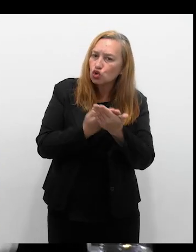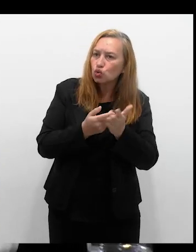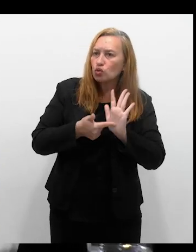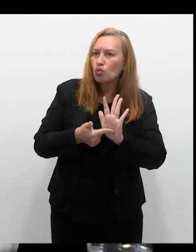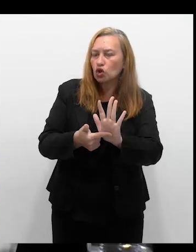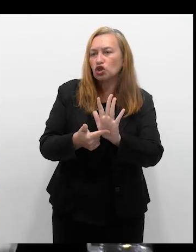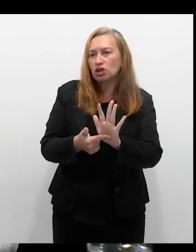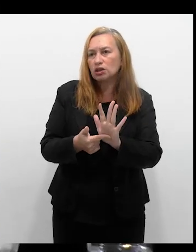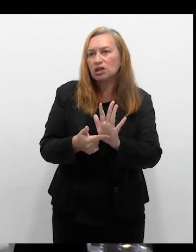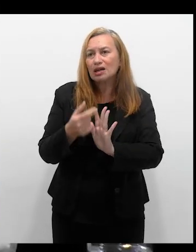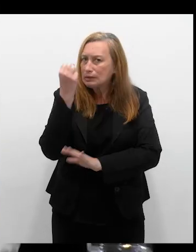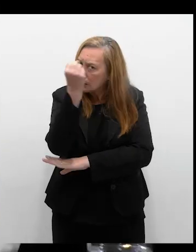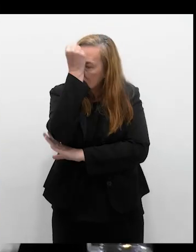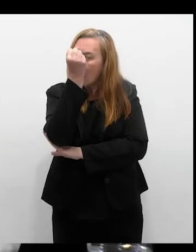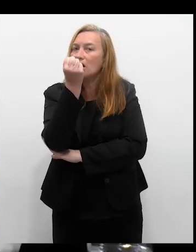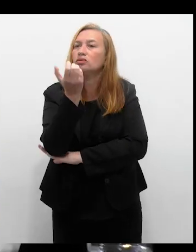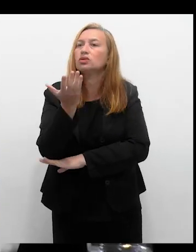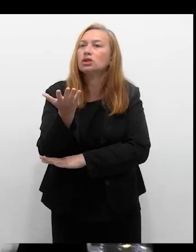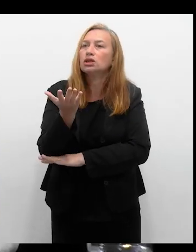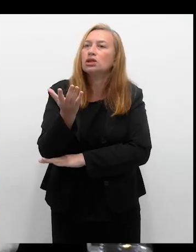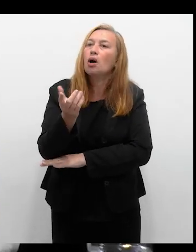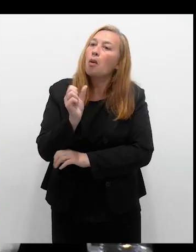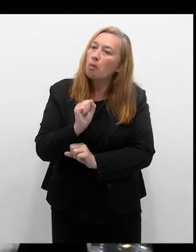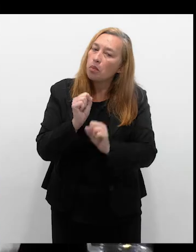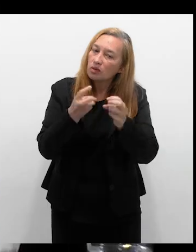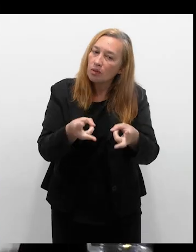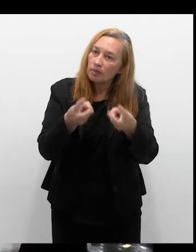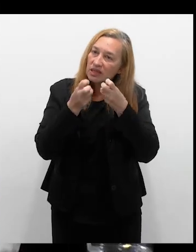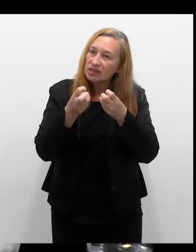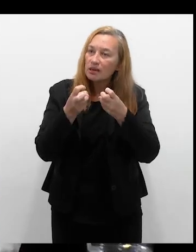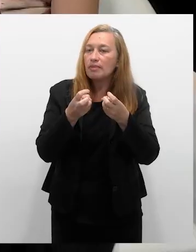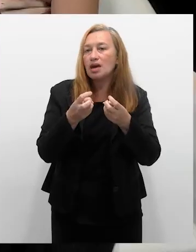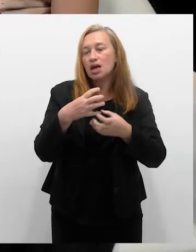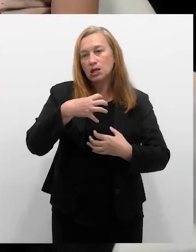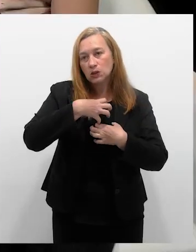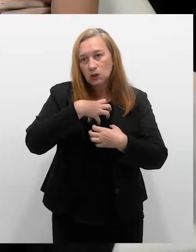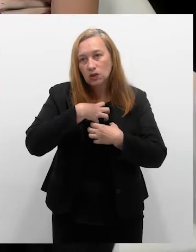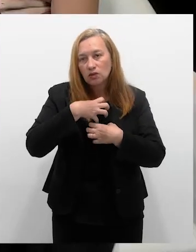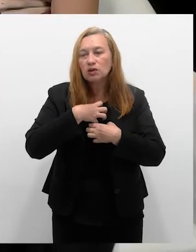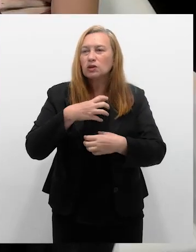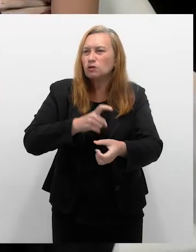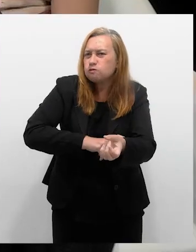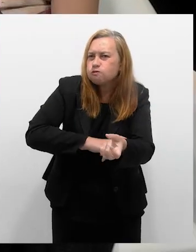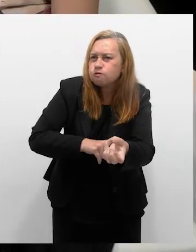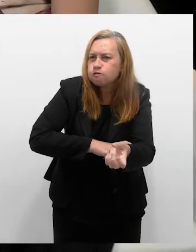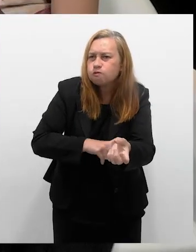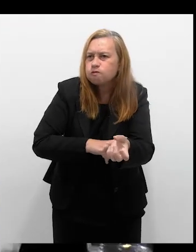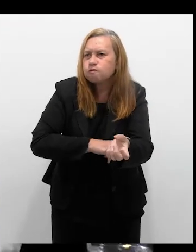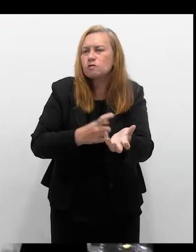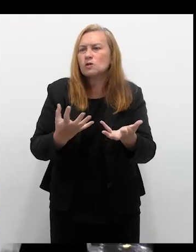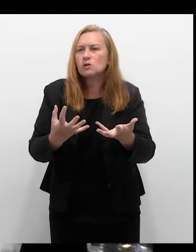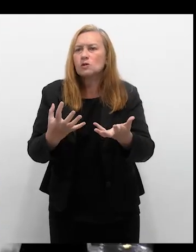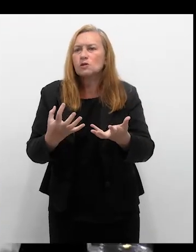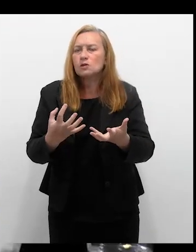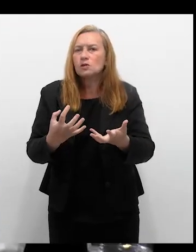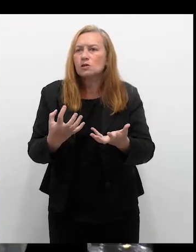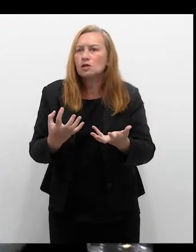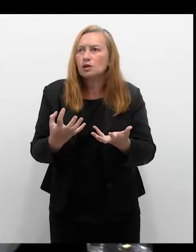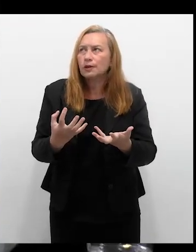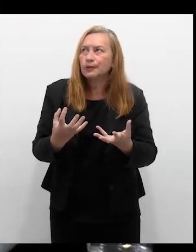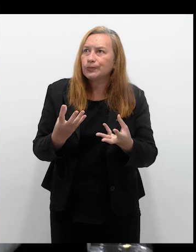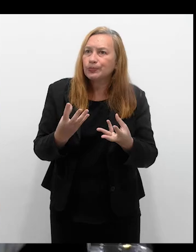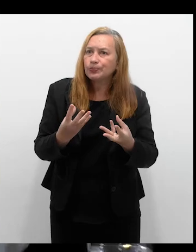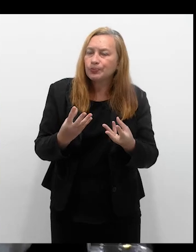mostrando que em casos muito graves, tá? A gente consegue ver sintomas de intensa irritabilidade, de instabilidade de